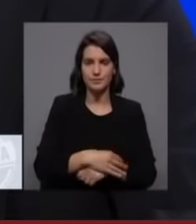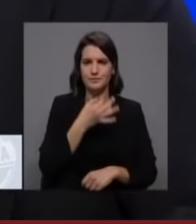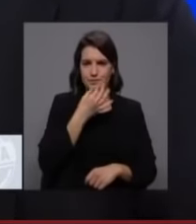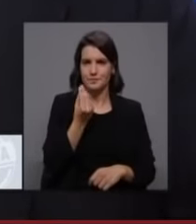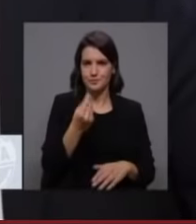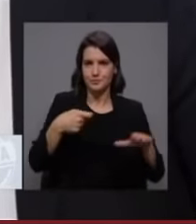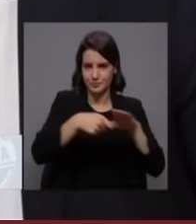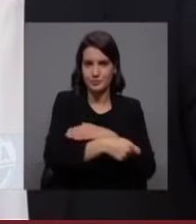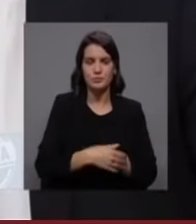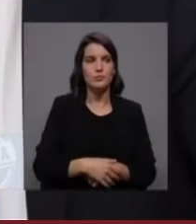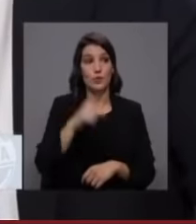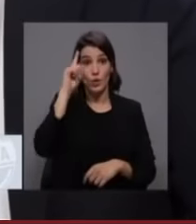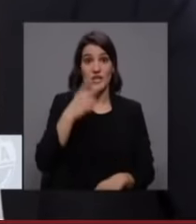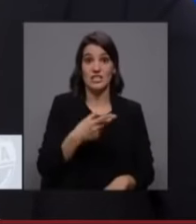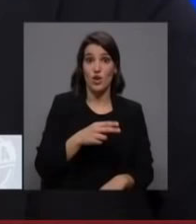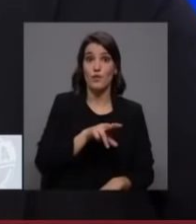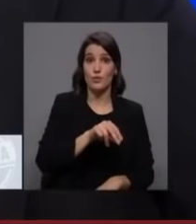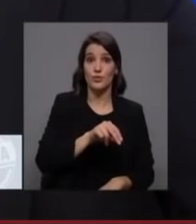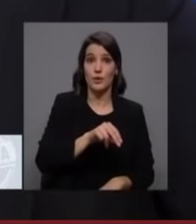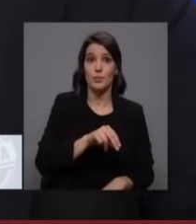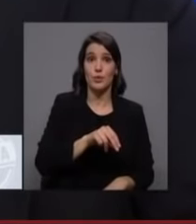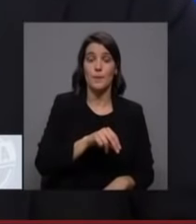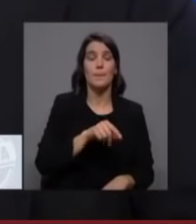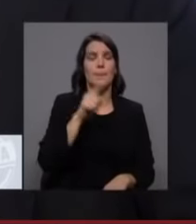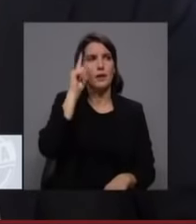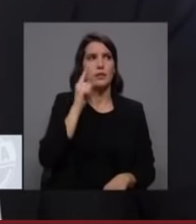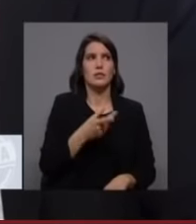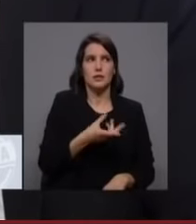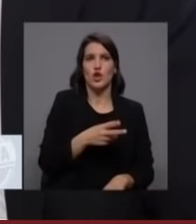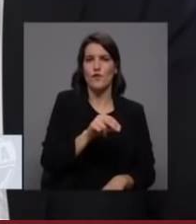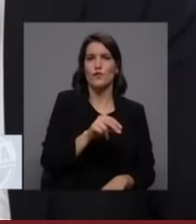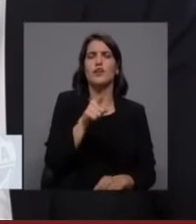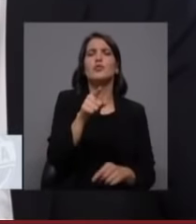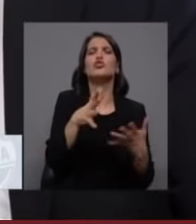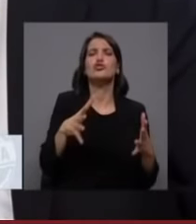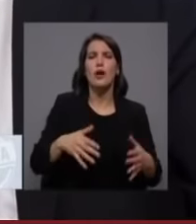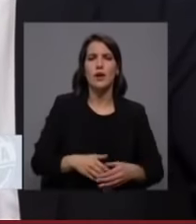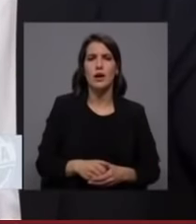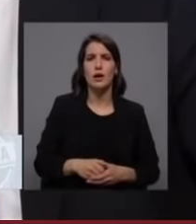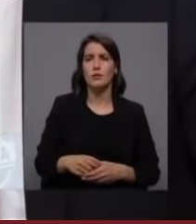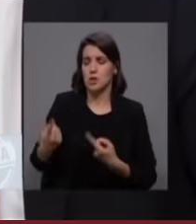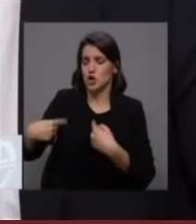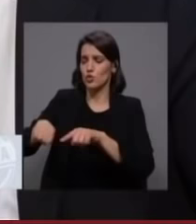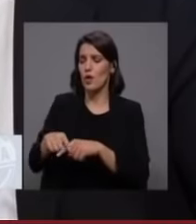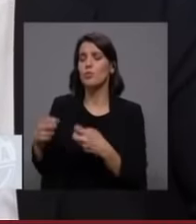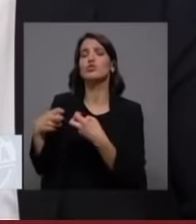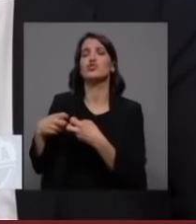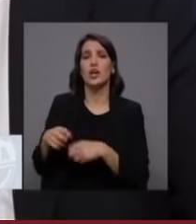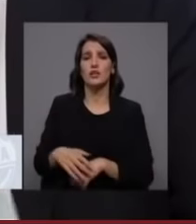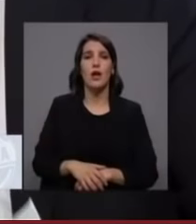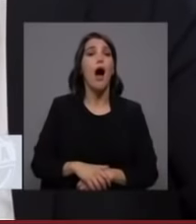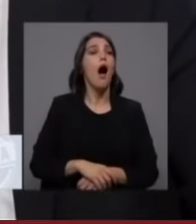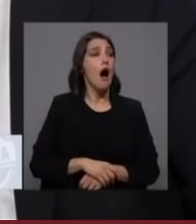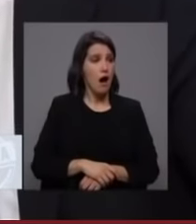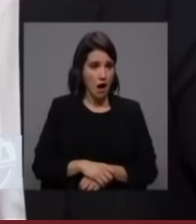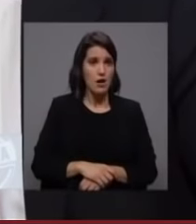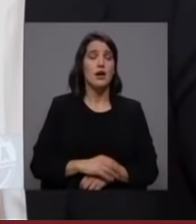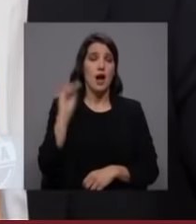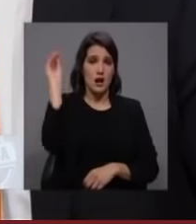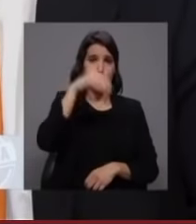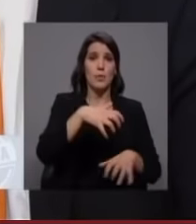no dia Dezenove de Novembro no dia Dezenove de Novembro no Maranhão pois faltou a